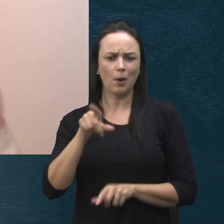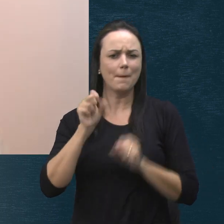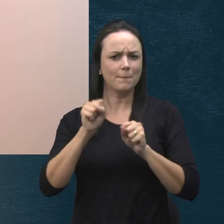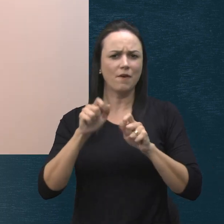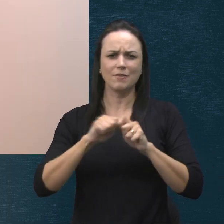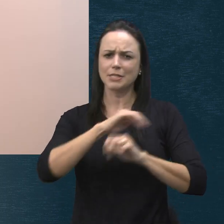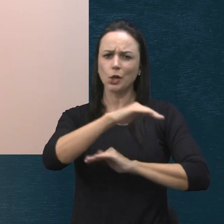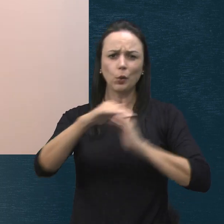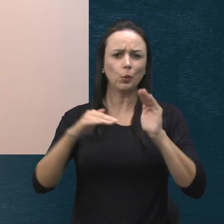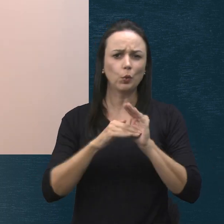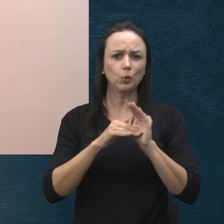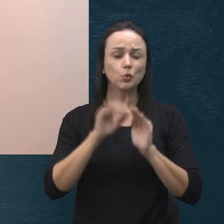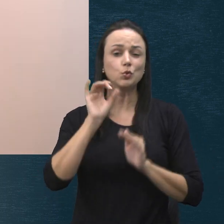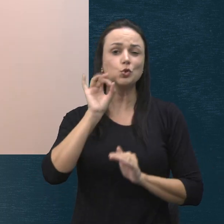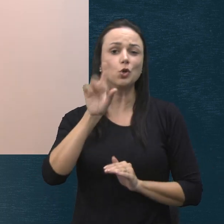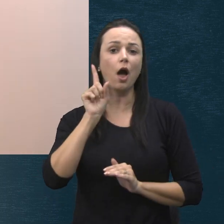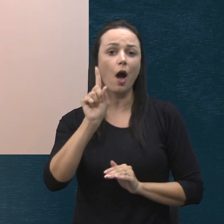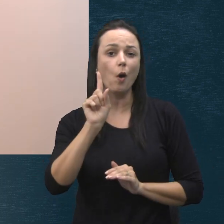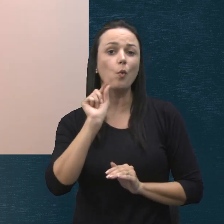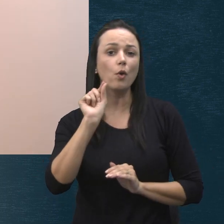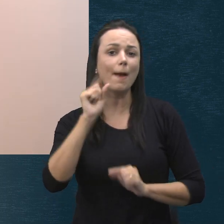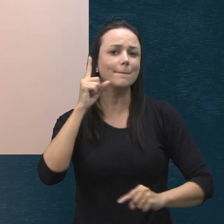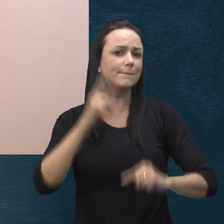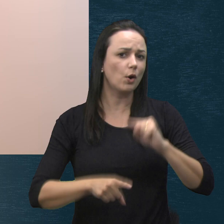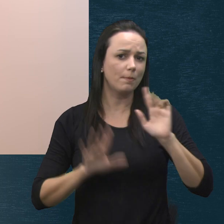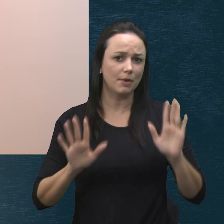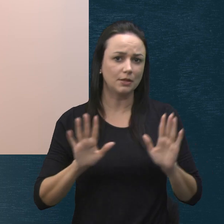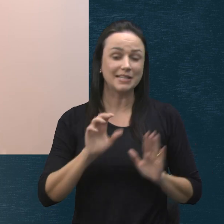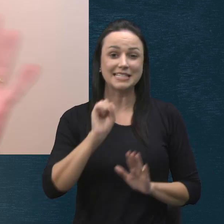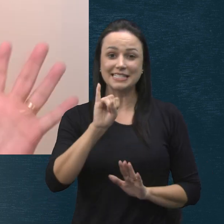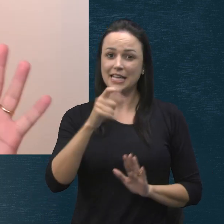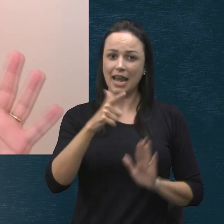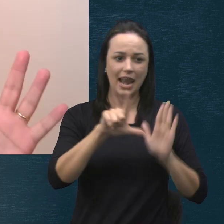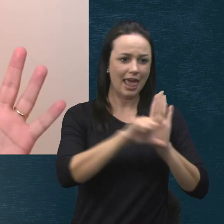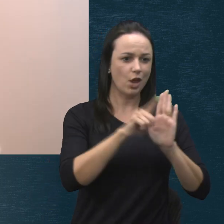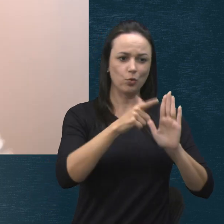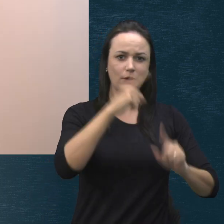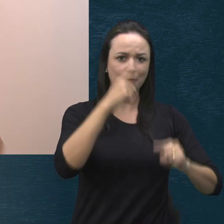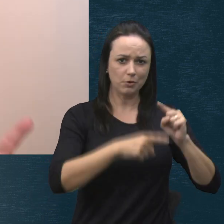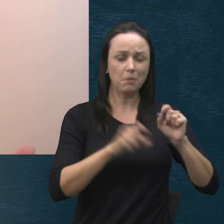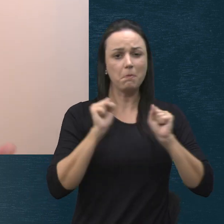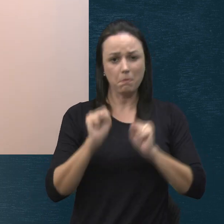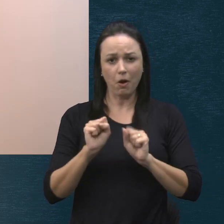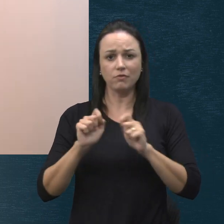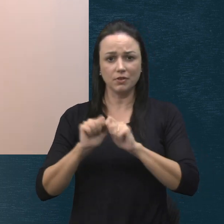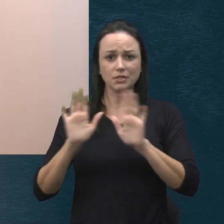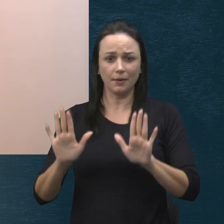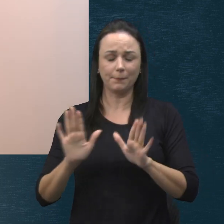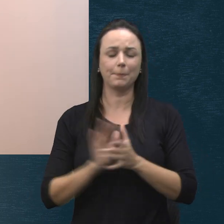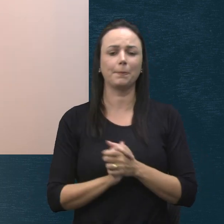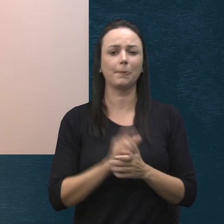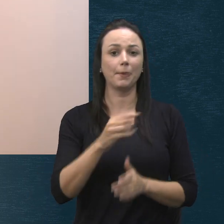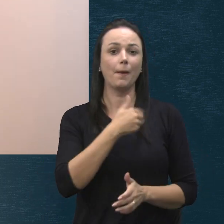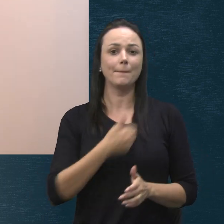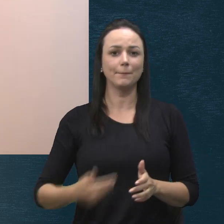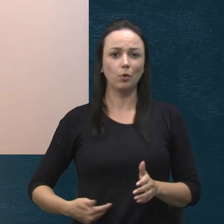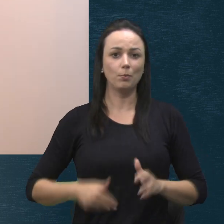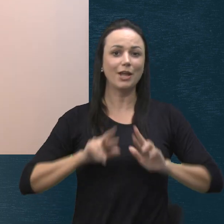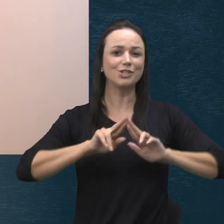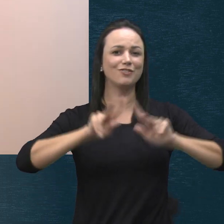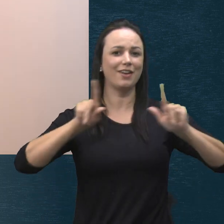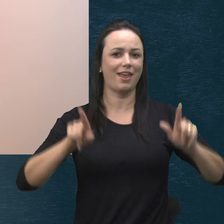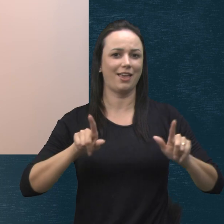tudo, exceto aquilo que é proibido. Então, se não tiver uma lei proibindo alguma coisa, é porque é liberado. Para o serviço público, esse princípio ele funciona